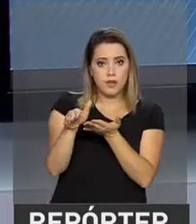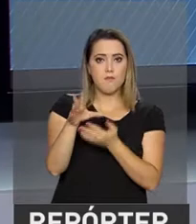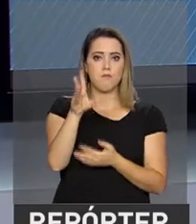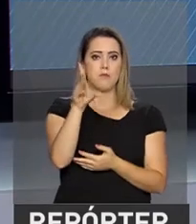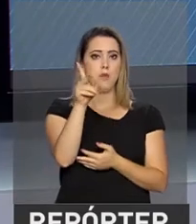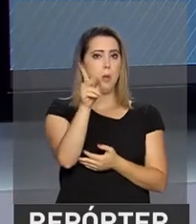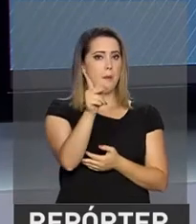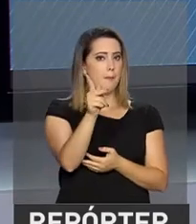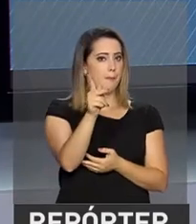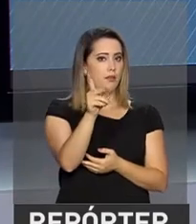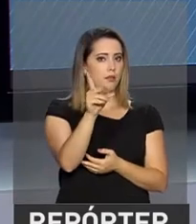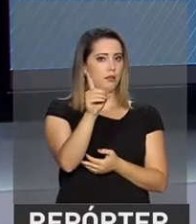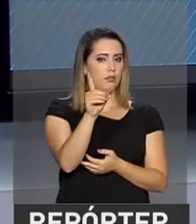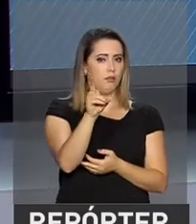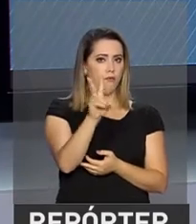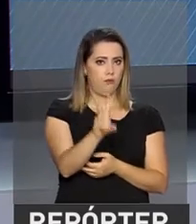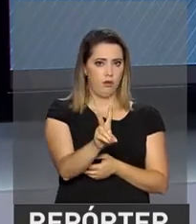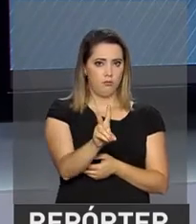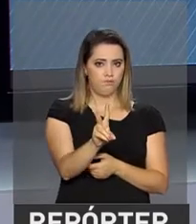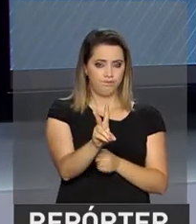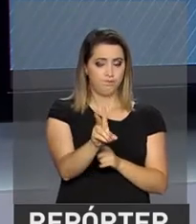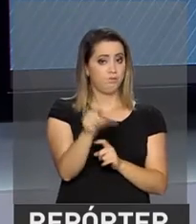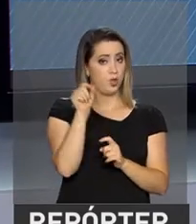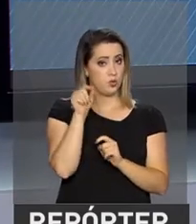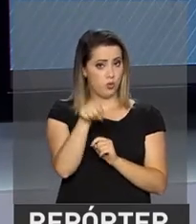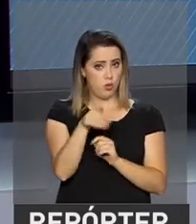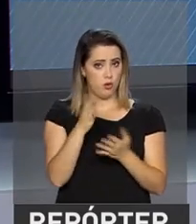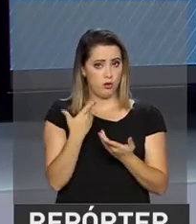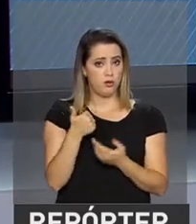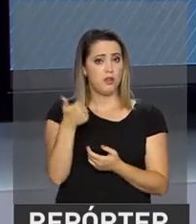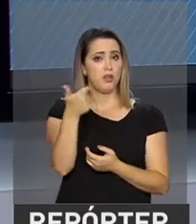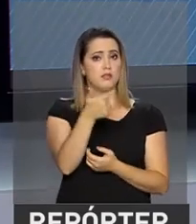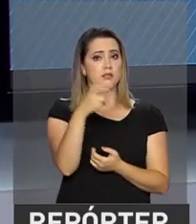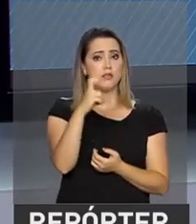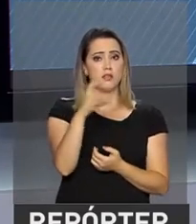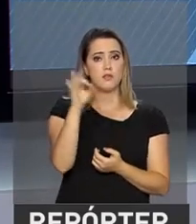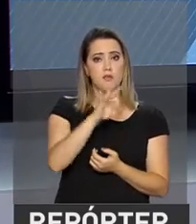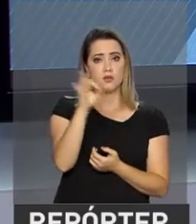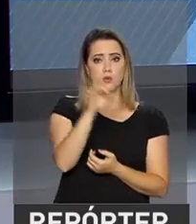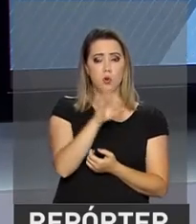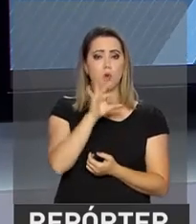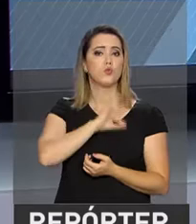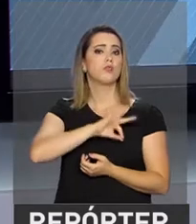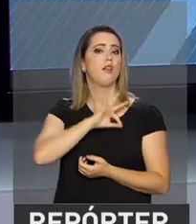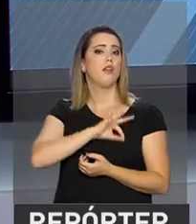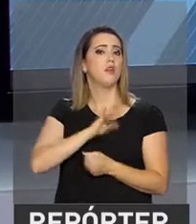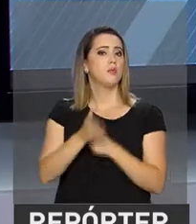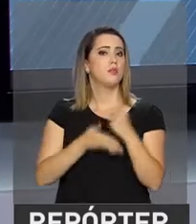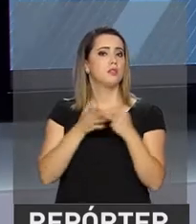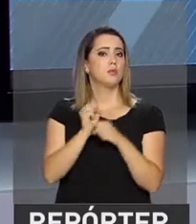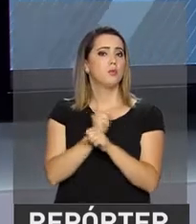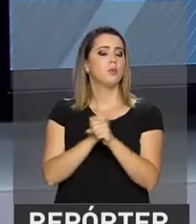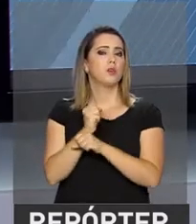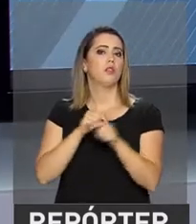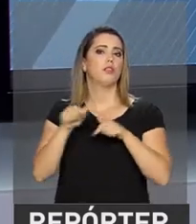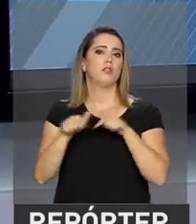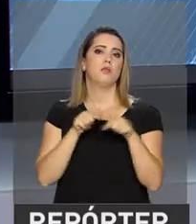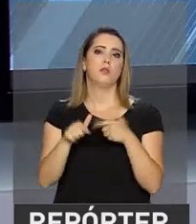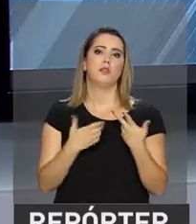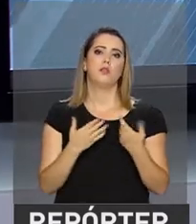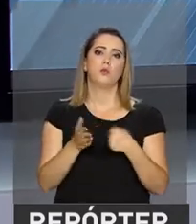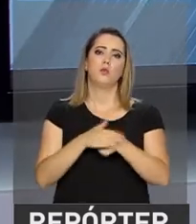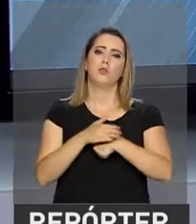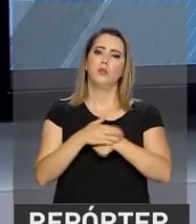os funcionários que optarem pelo pv terão como incentivo 125 por cento do salário base por ano trabalhado o